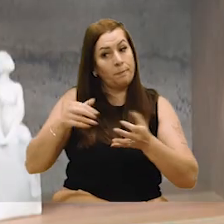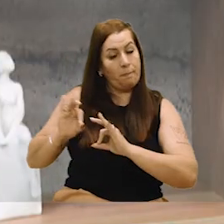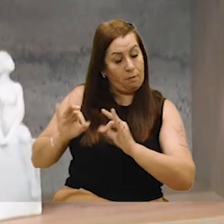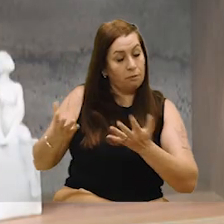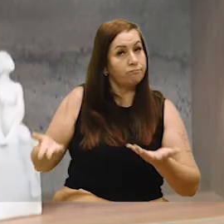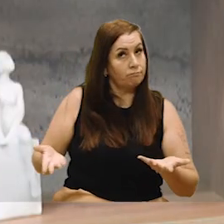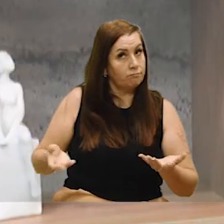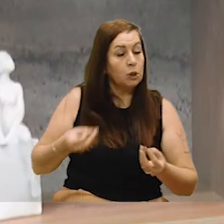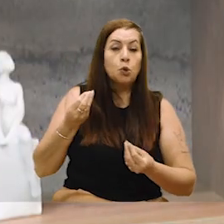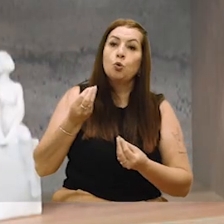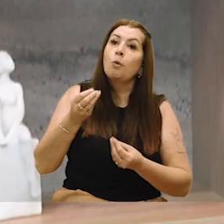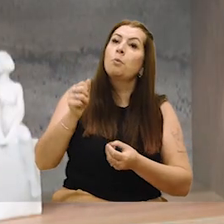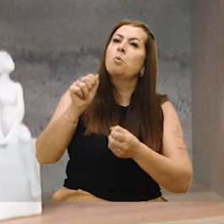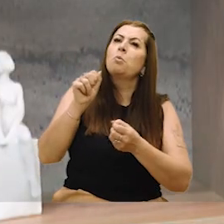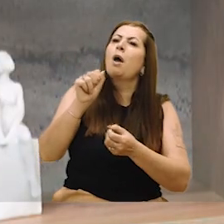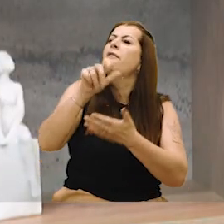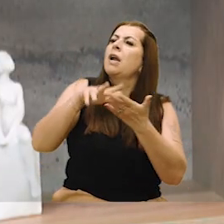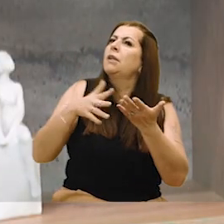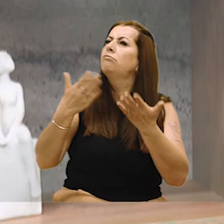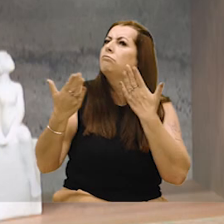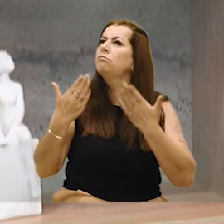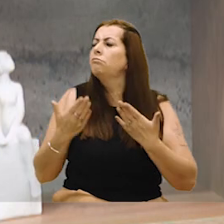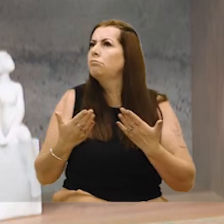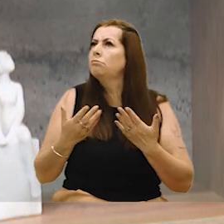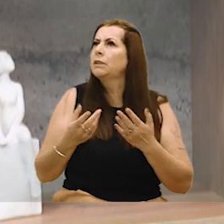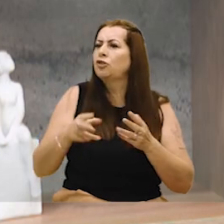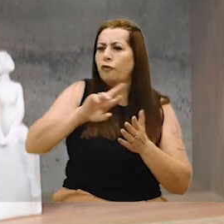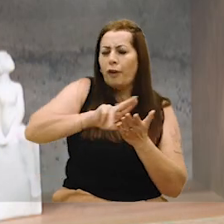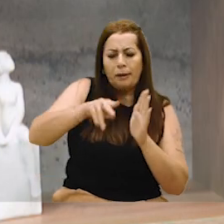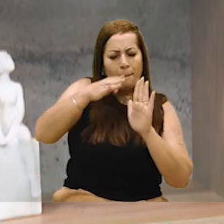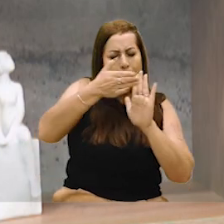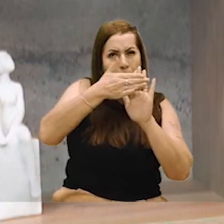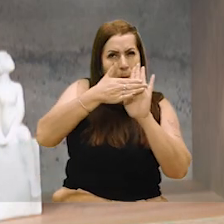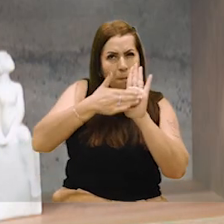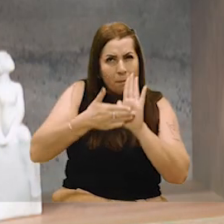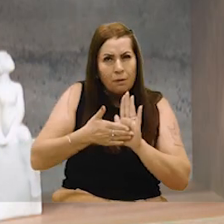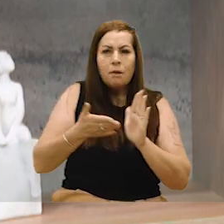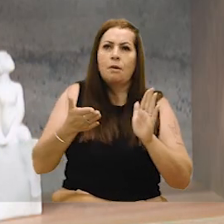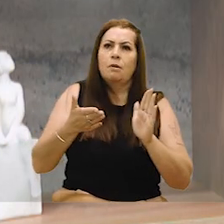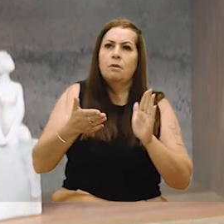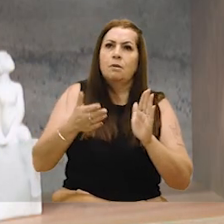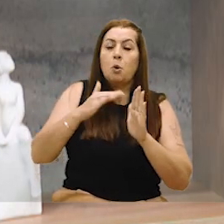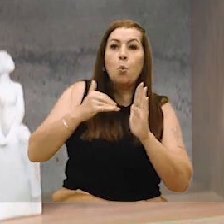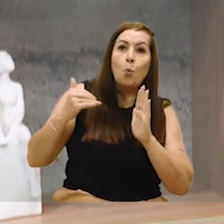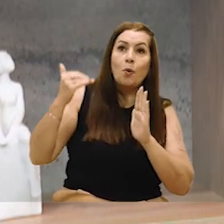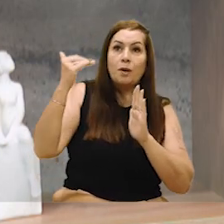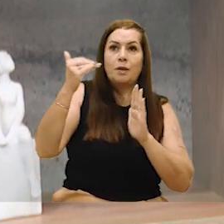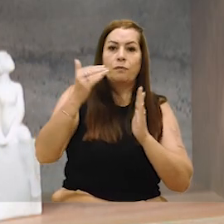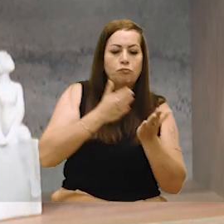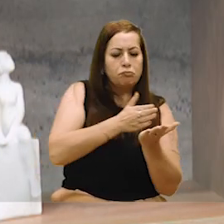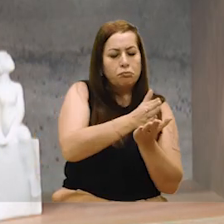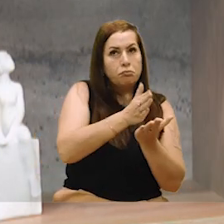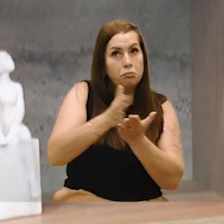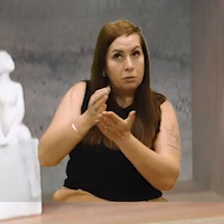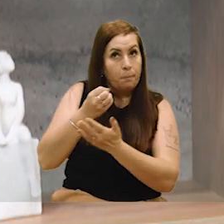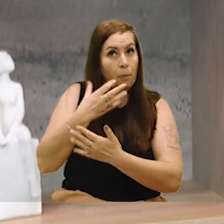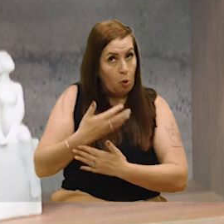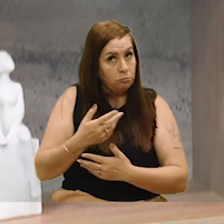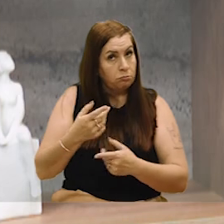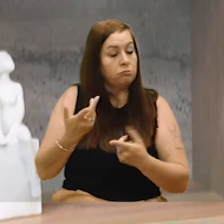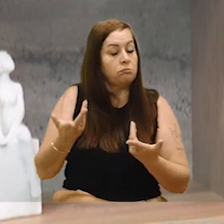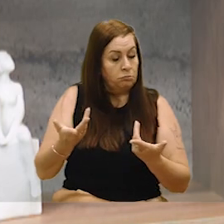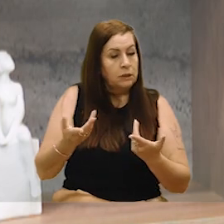preparou. Fazer agora. E como é que o senhor avalia? O senhor traz aí uma série de pautas e com um nível de encaminhamento muito